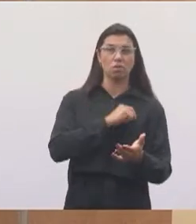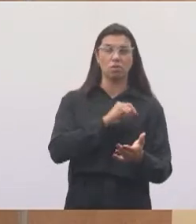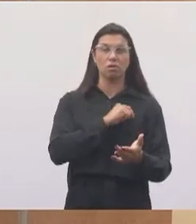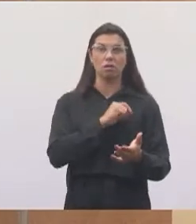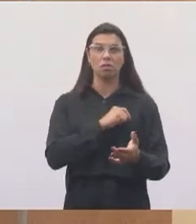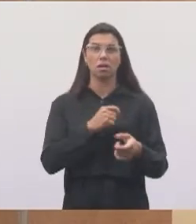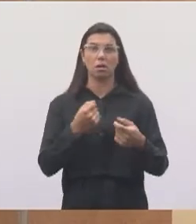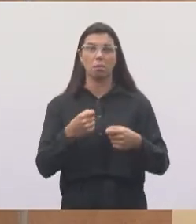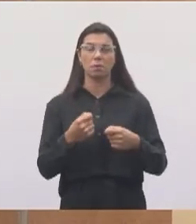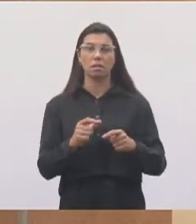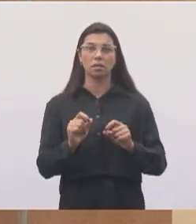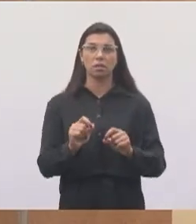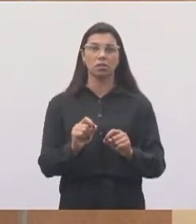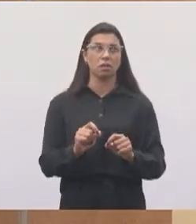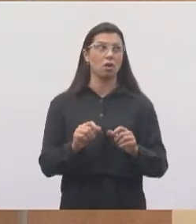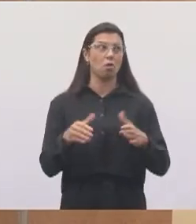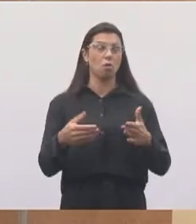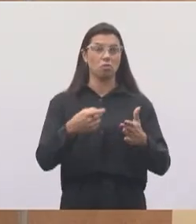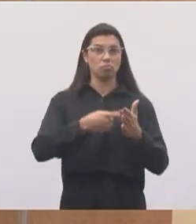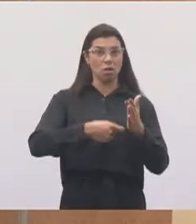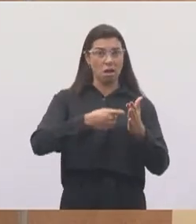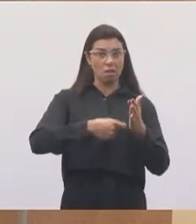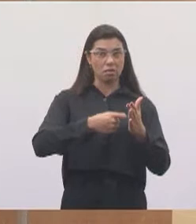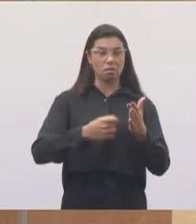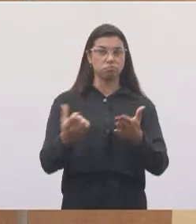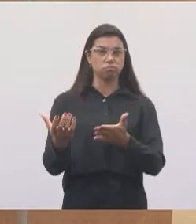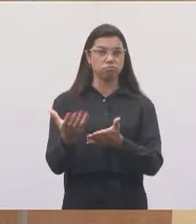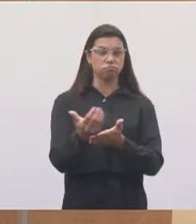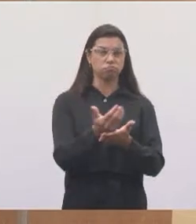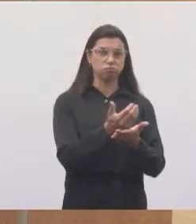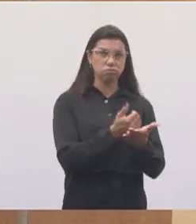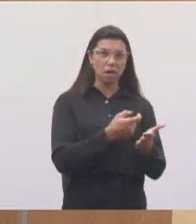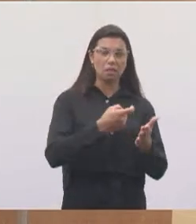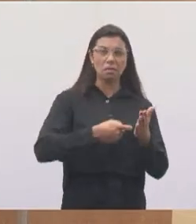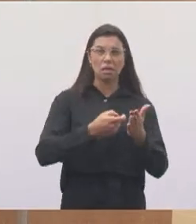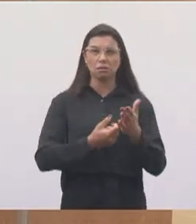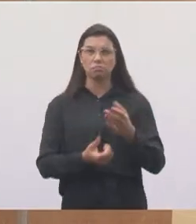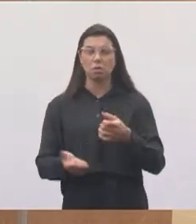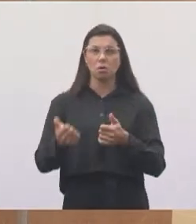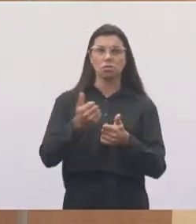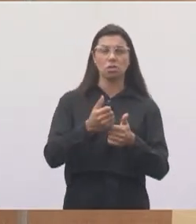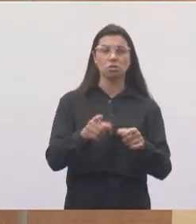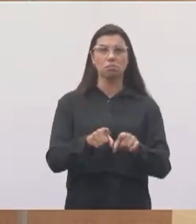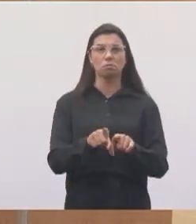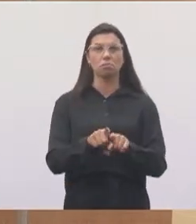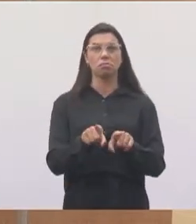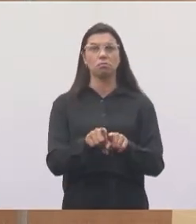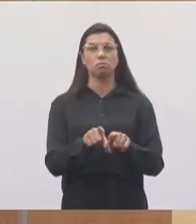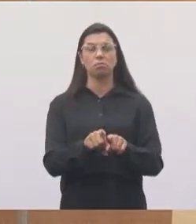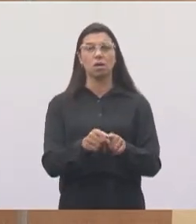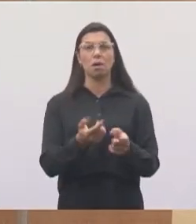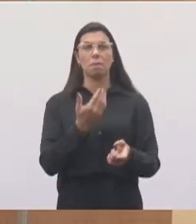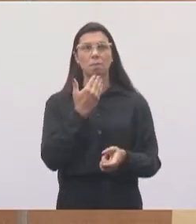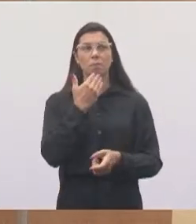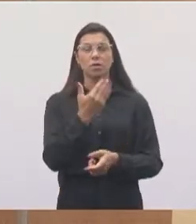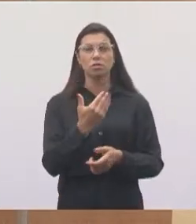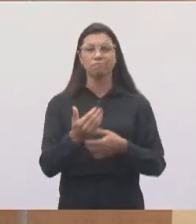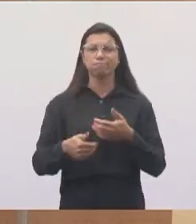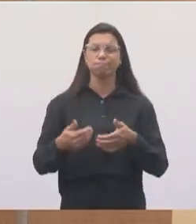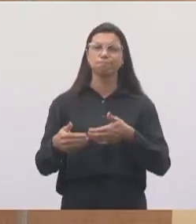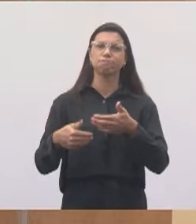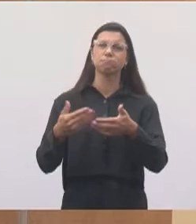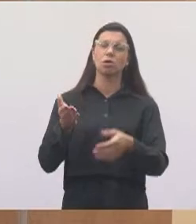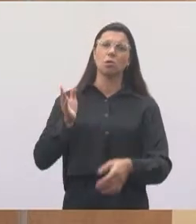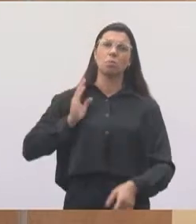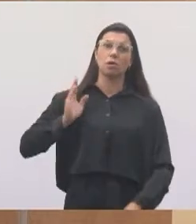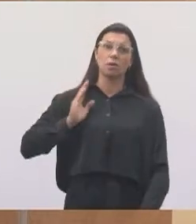alcançado quando as alíquotas de contribuição, a taxa de reposição e o pedido de duração dos benefícios mostram